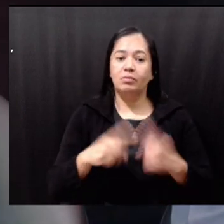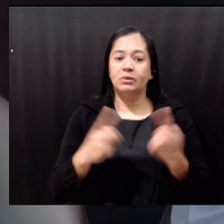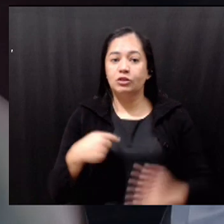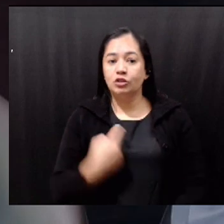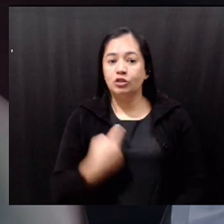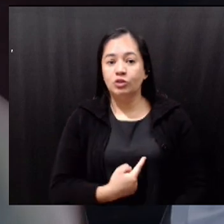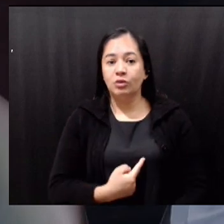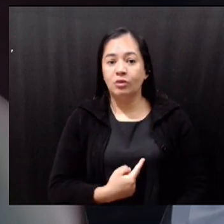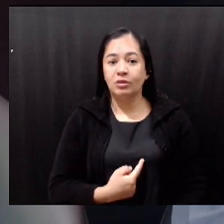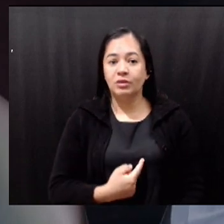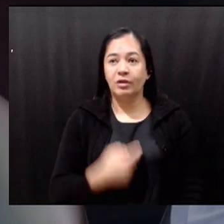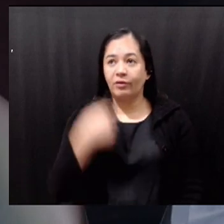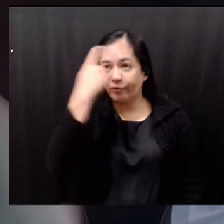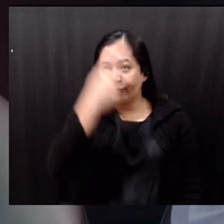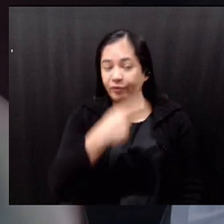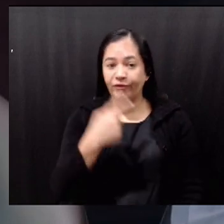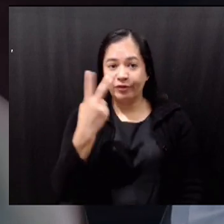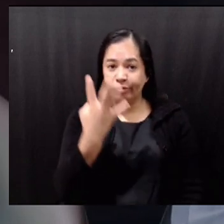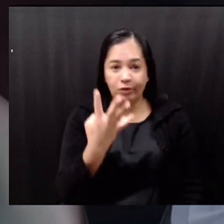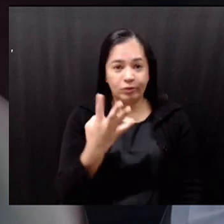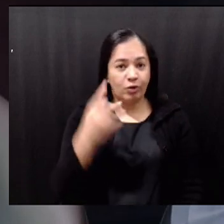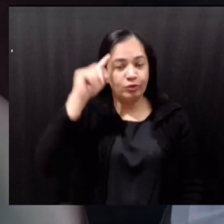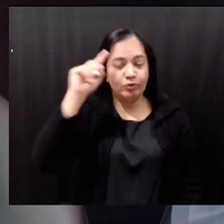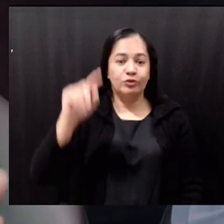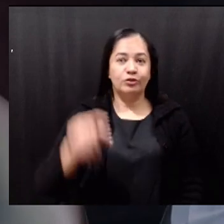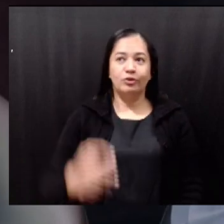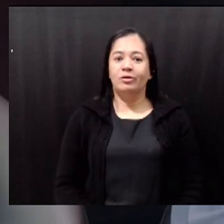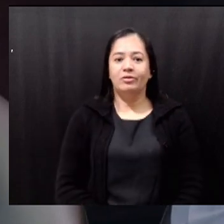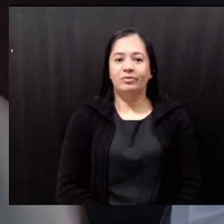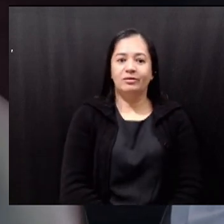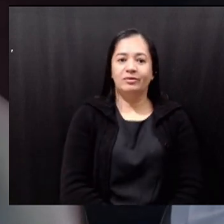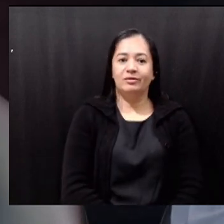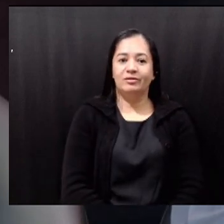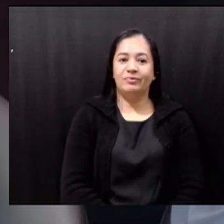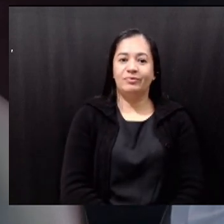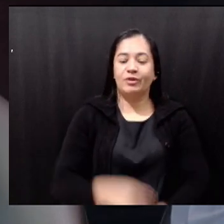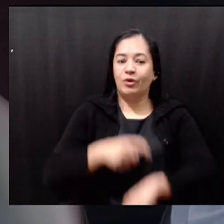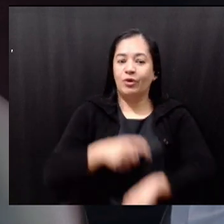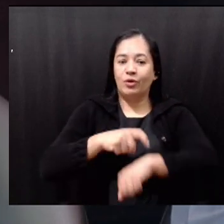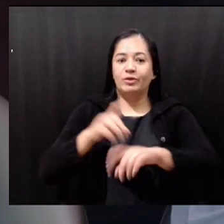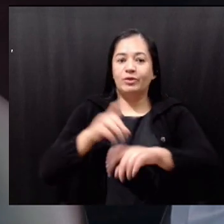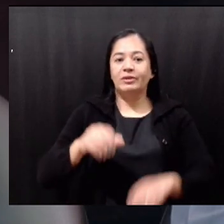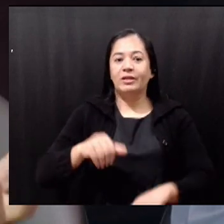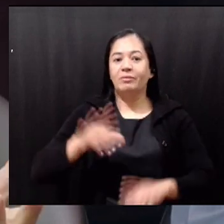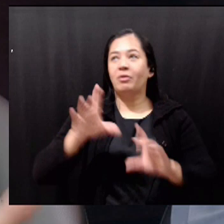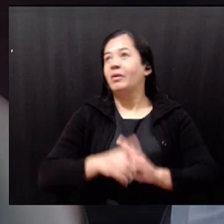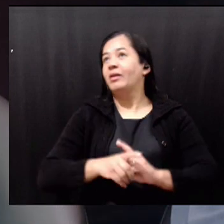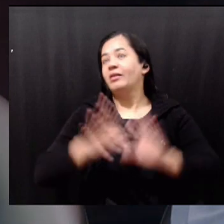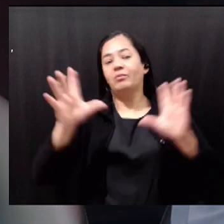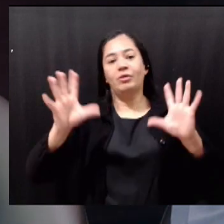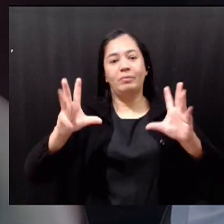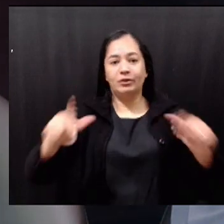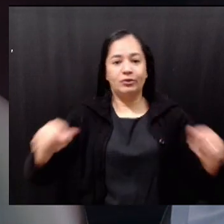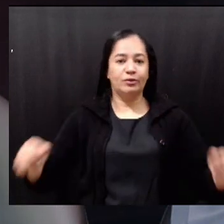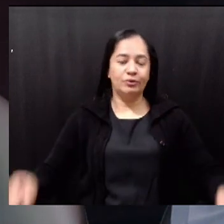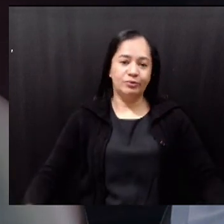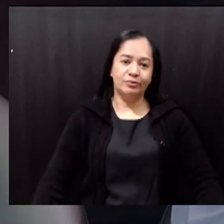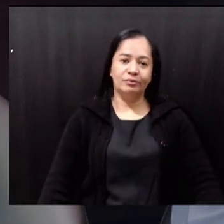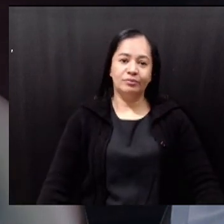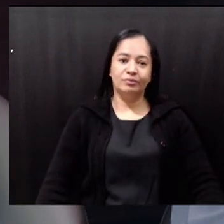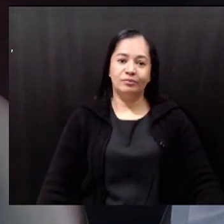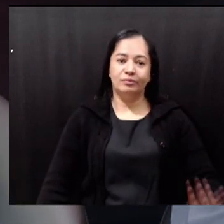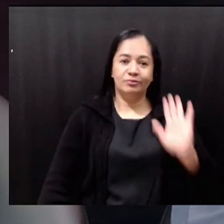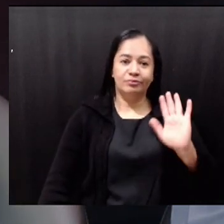horas no dia, né, não existe aí acho que o tempo é a coisa mais democrática, entre aspas, hã, que já aconteceu, porque todos